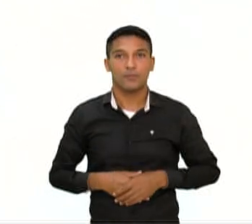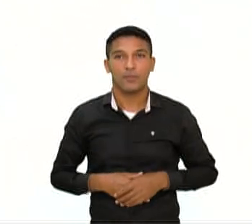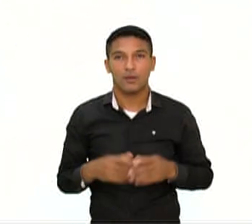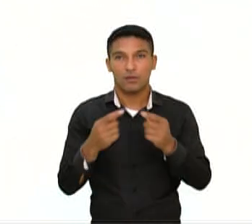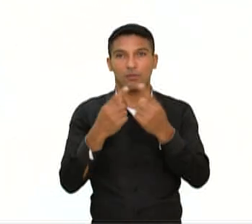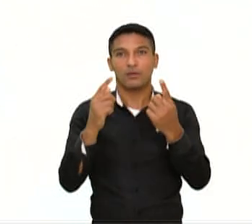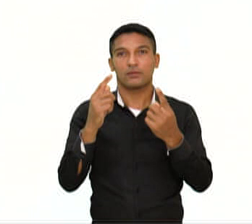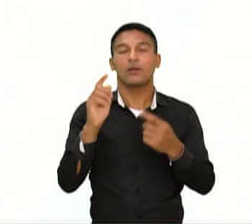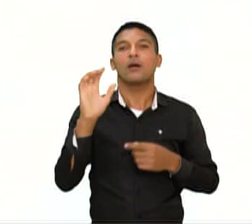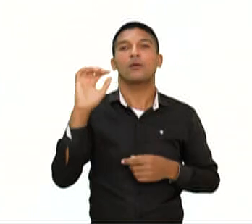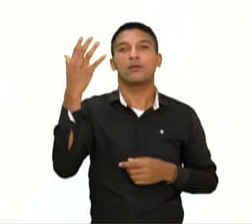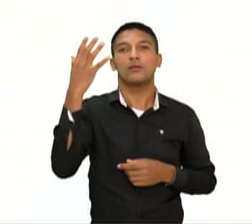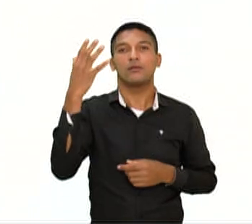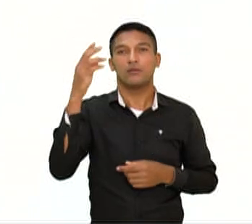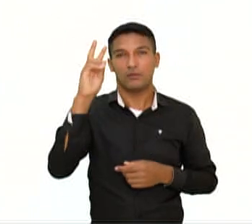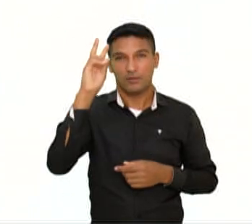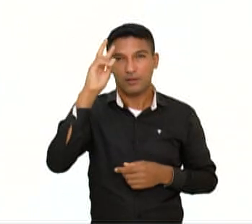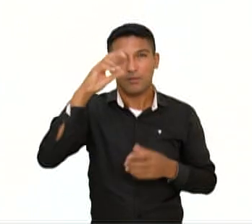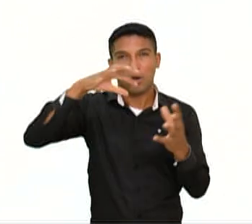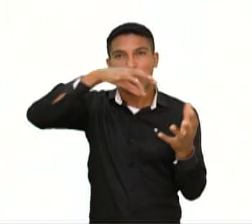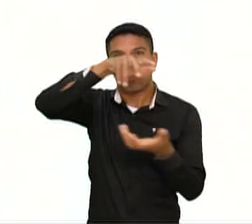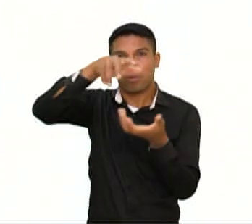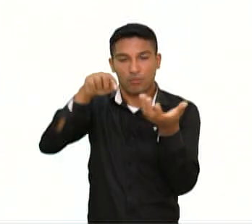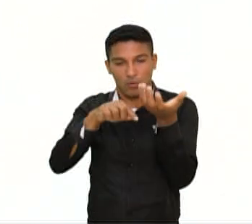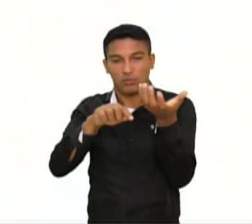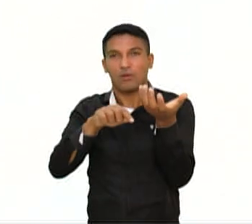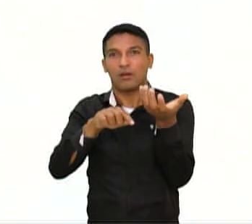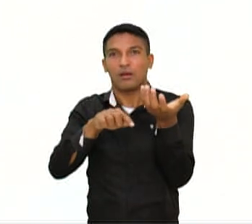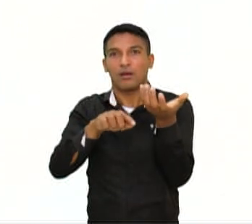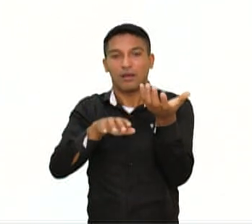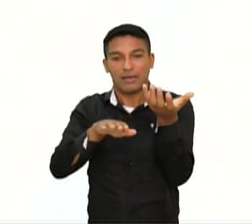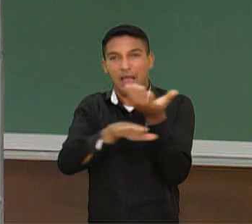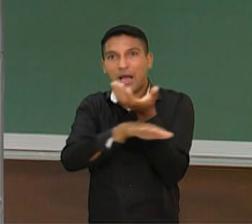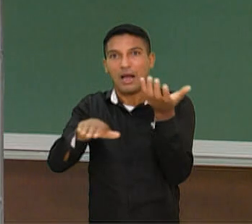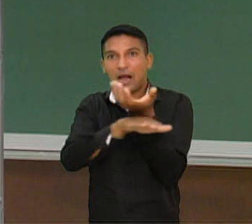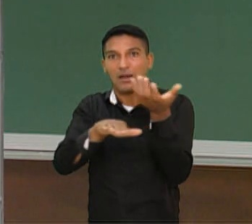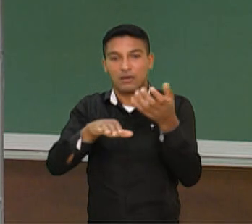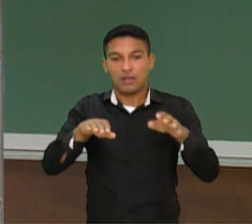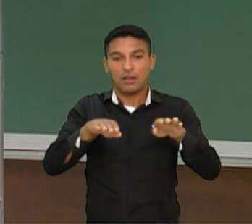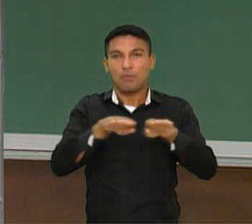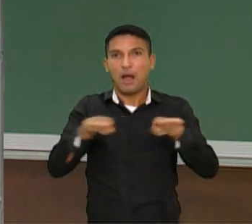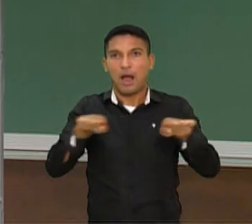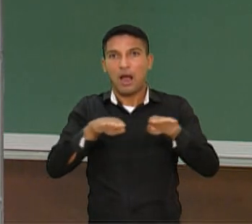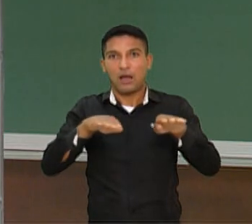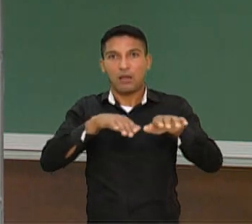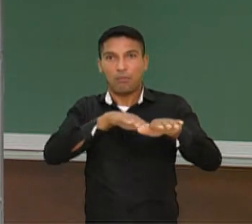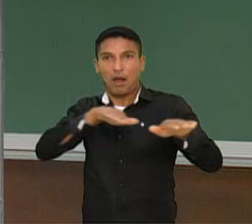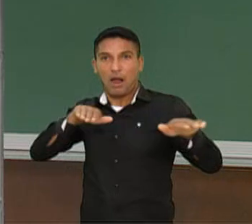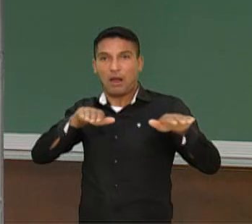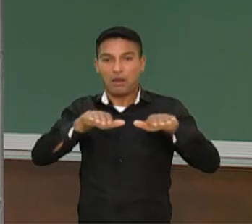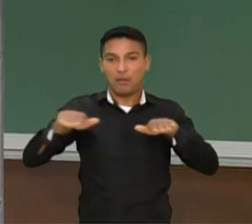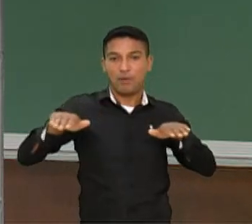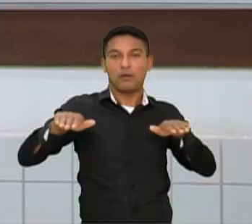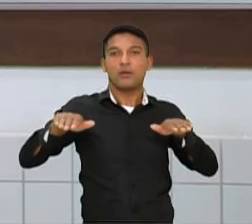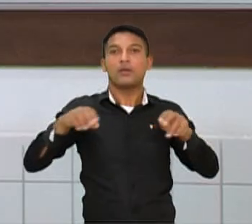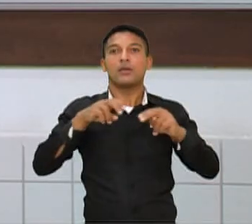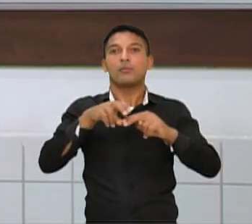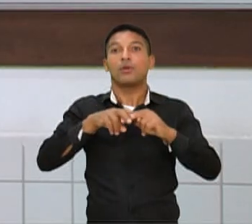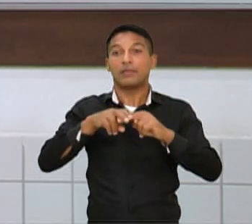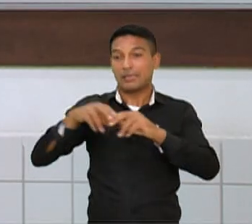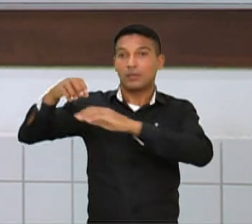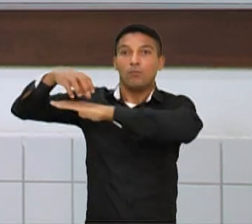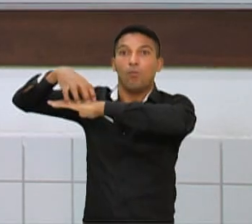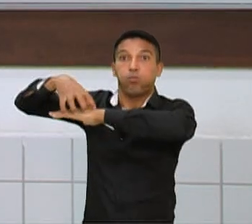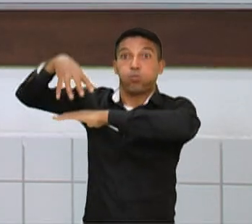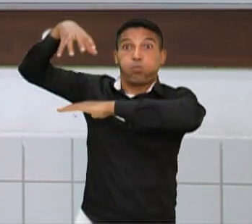movimentação na separação continental. Então foi literalmente um dobramento que fez com que houvesse um soerguimento.